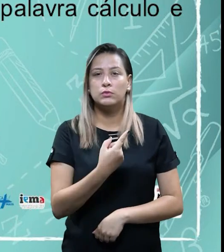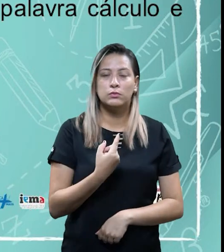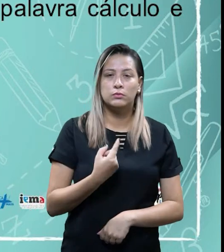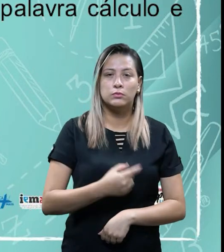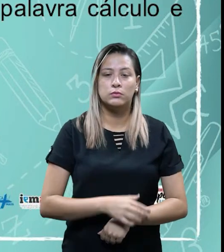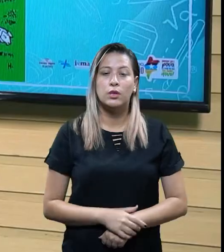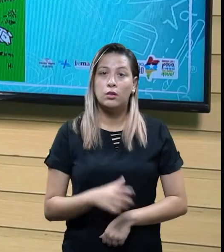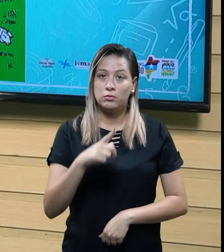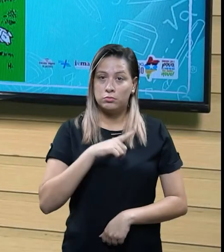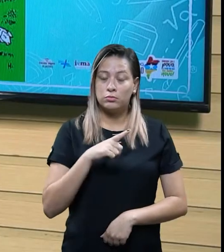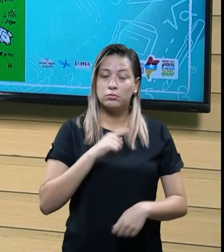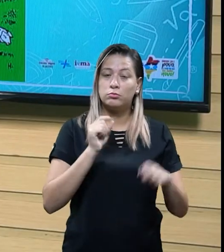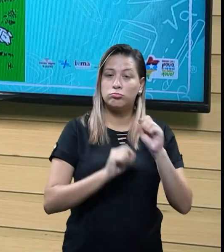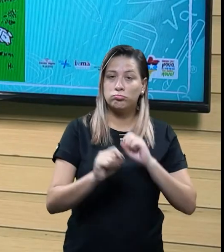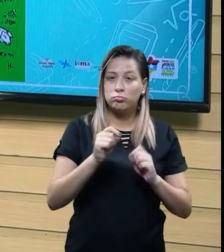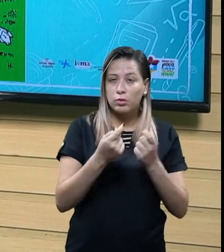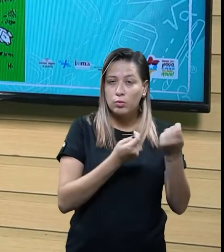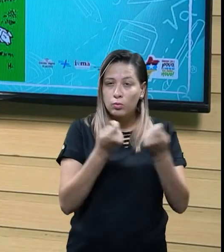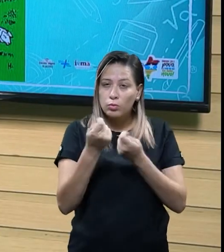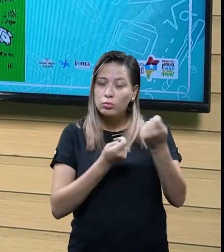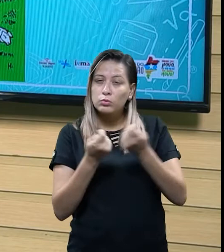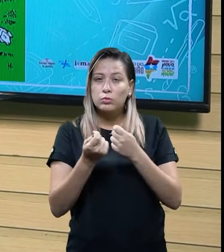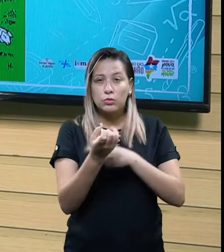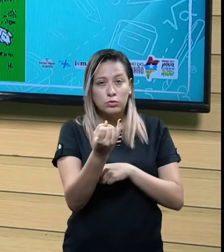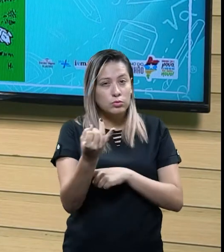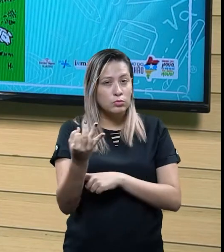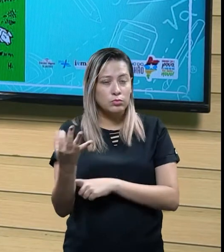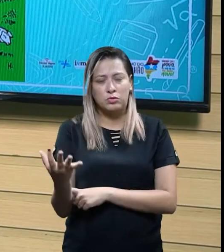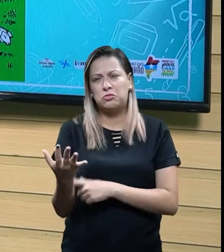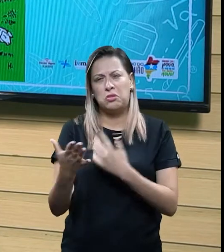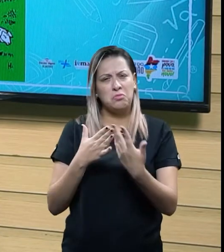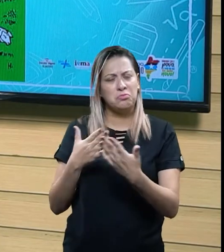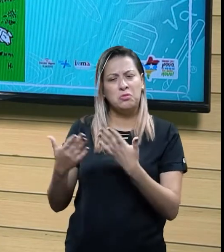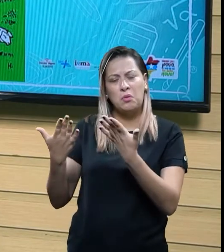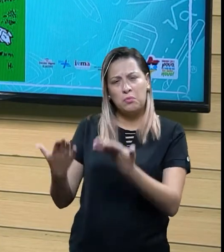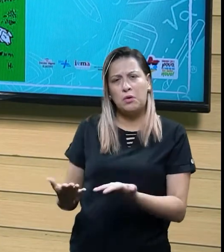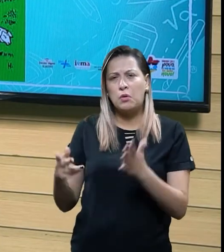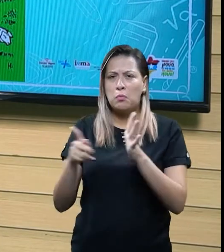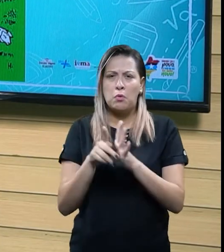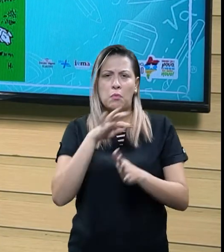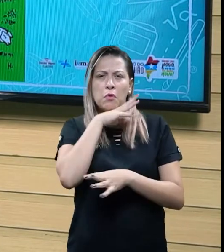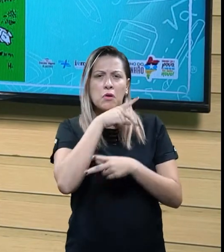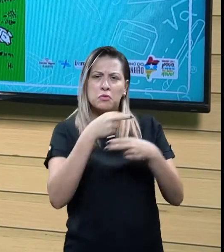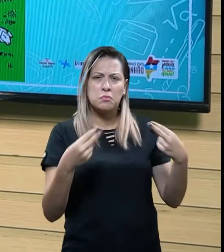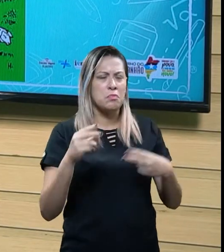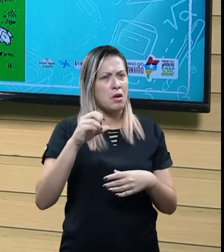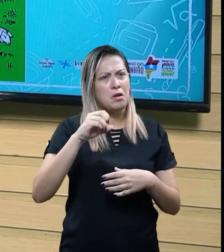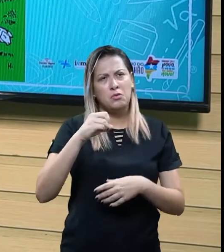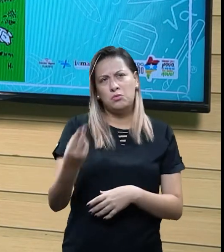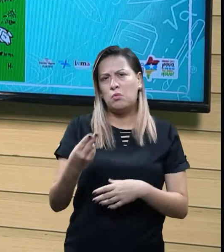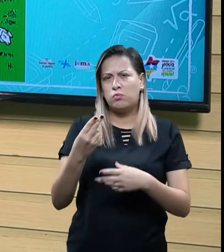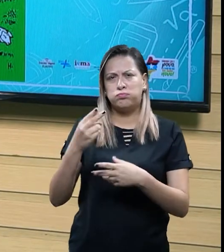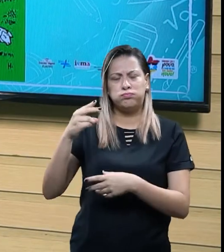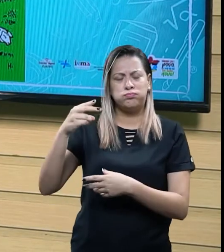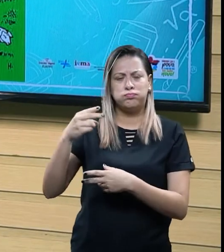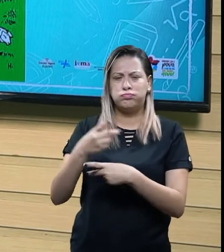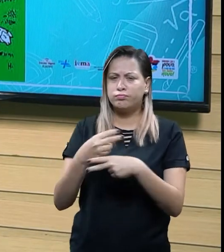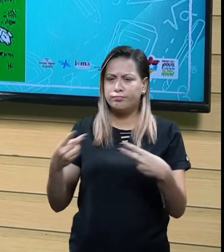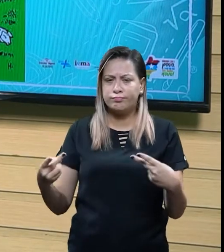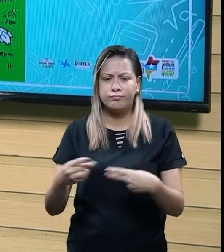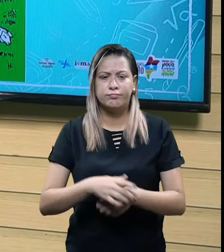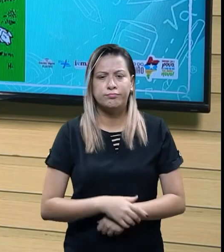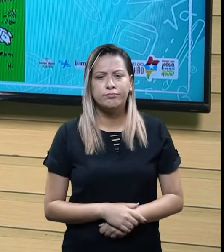o controle de qualquer quantidade, como na imagem sujeira aqui de animais, poderia ser de qualquer outra quantidade. Era feita